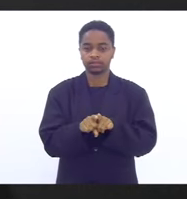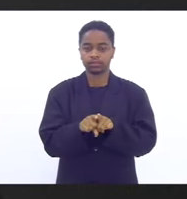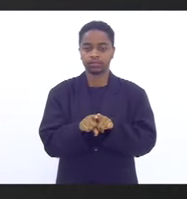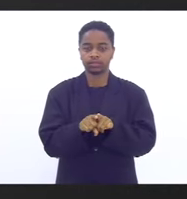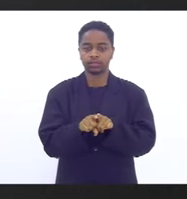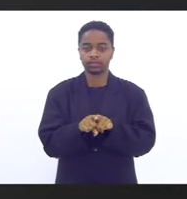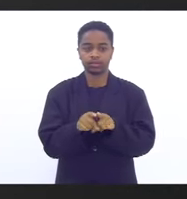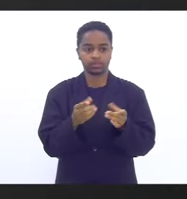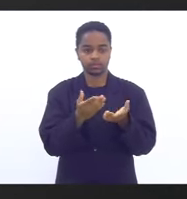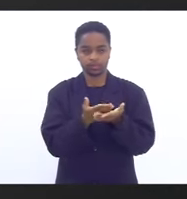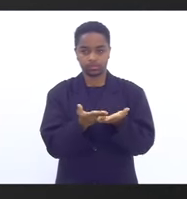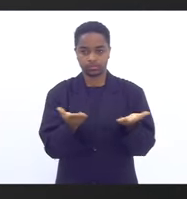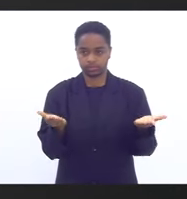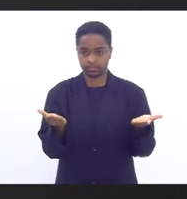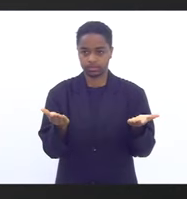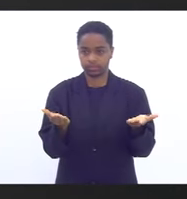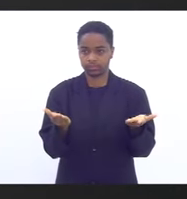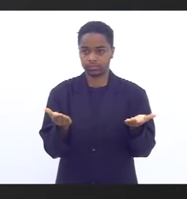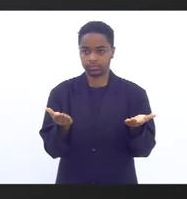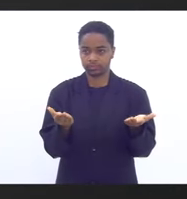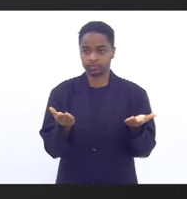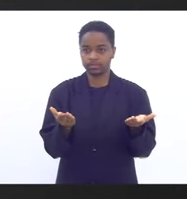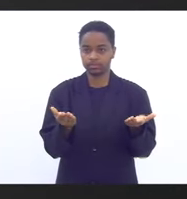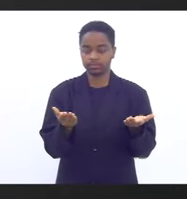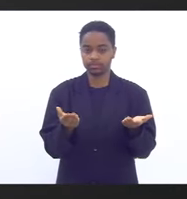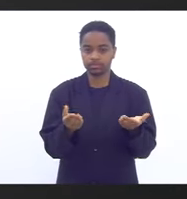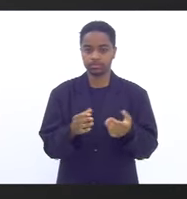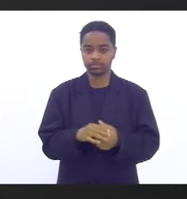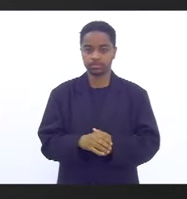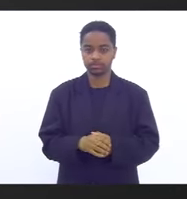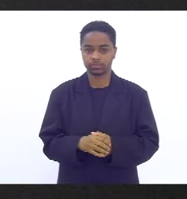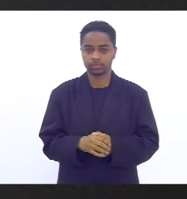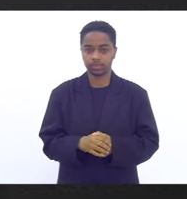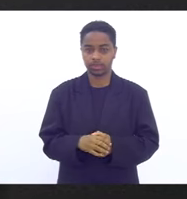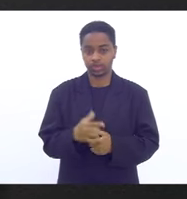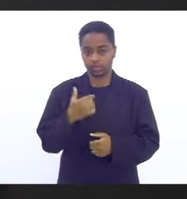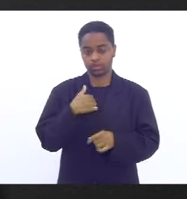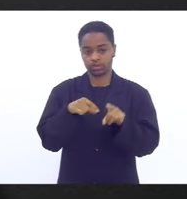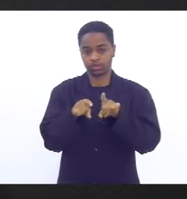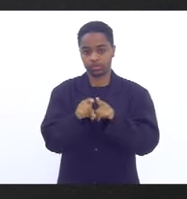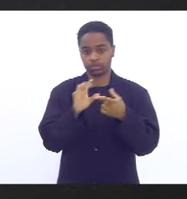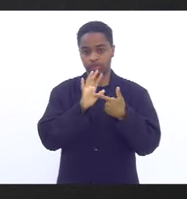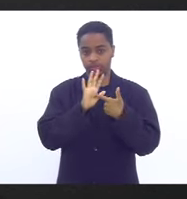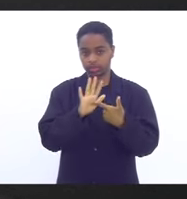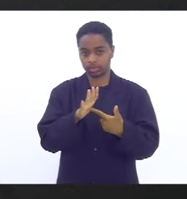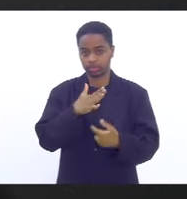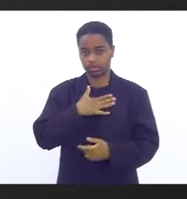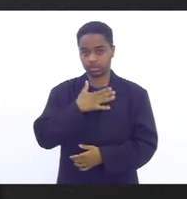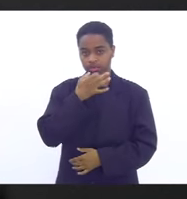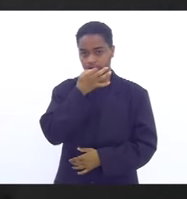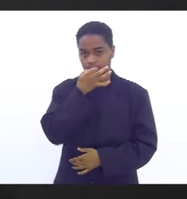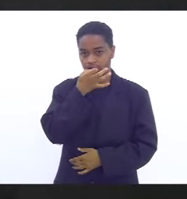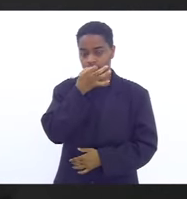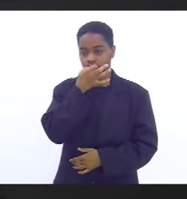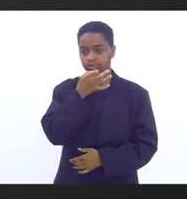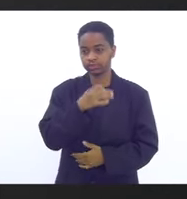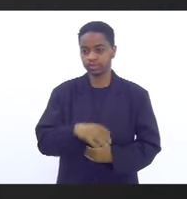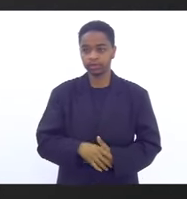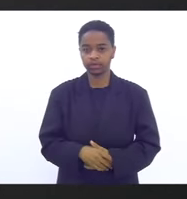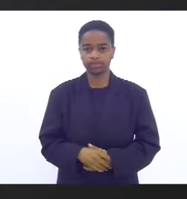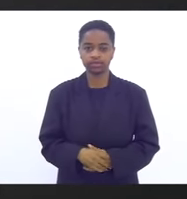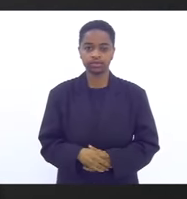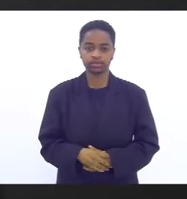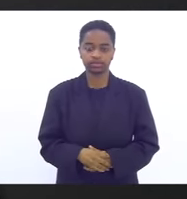e senhores, eu vou dar um testemunho também. Quero cumprimentar a